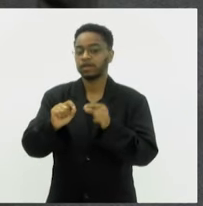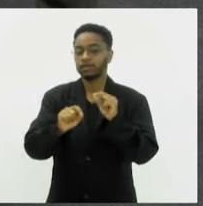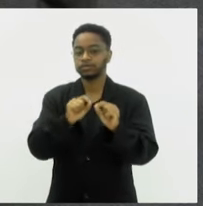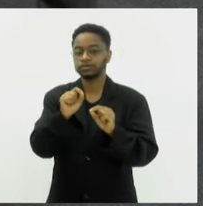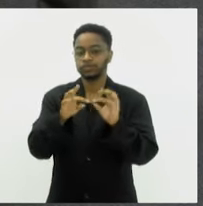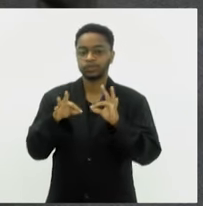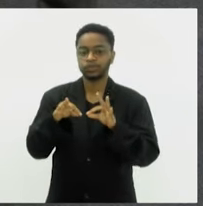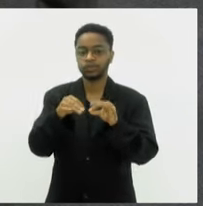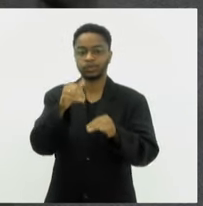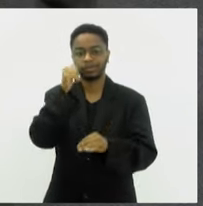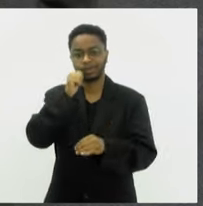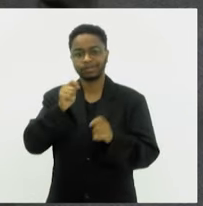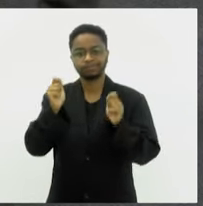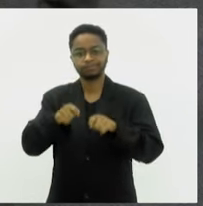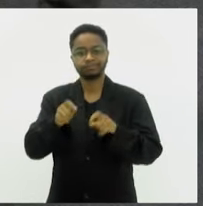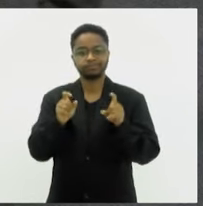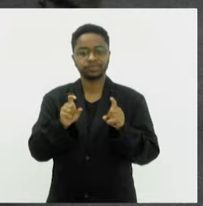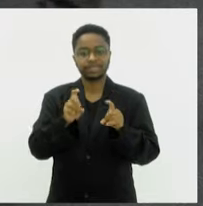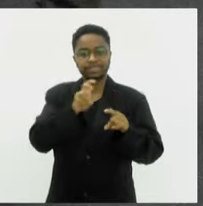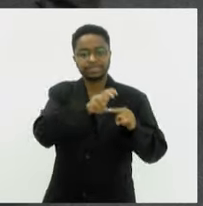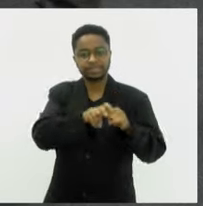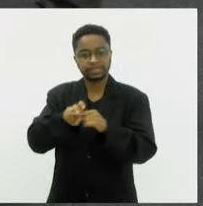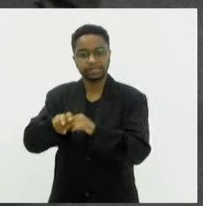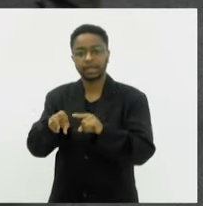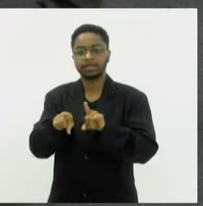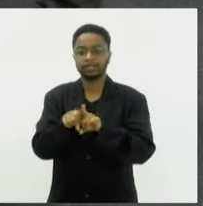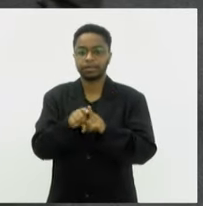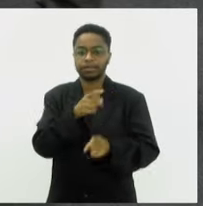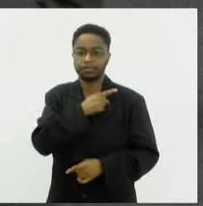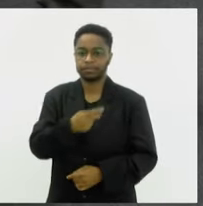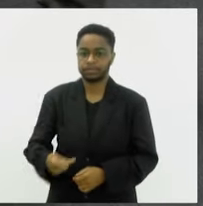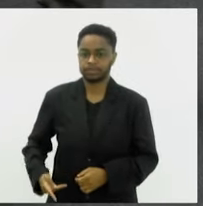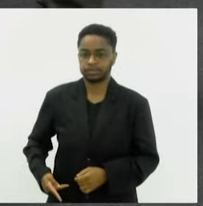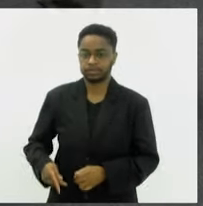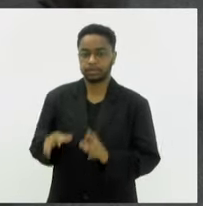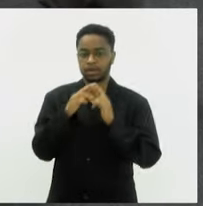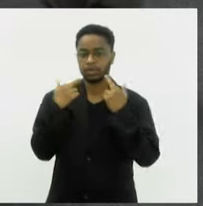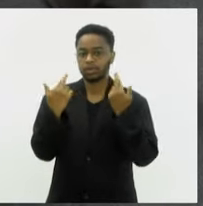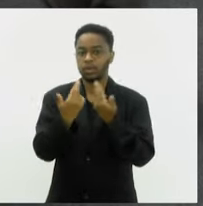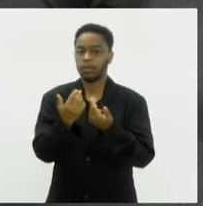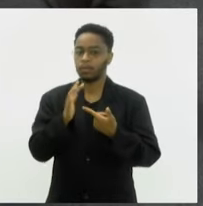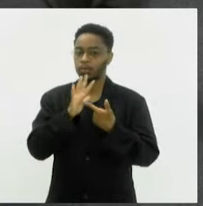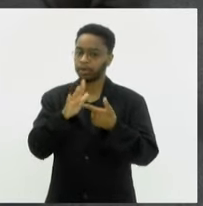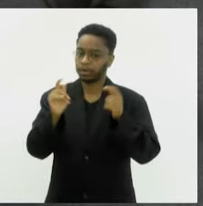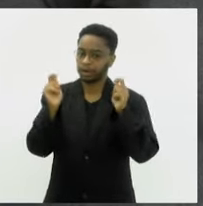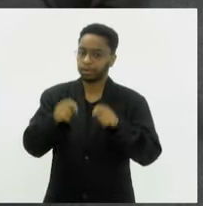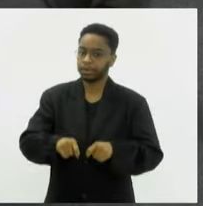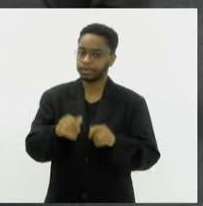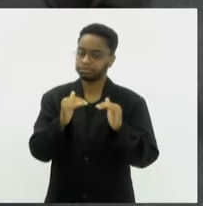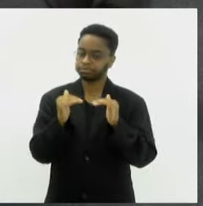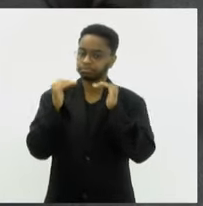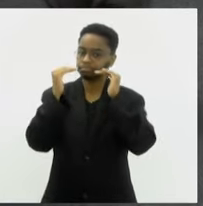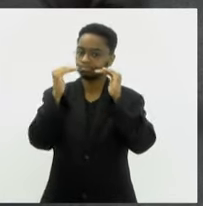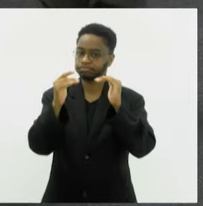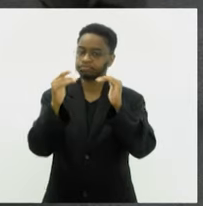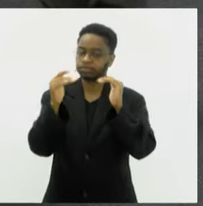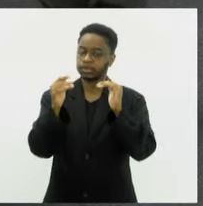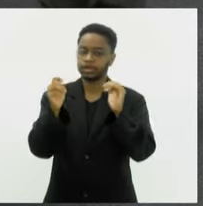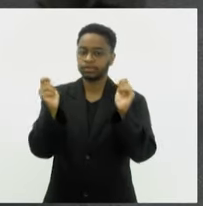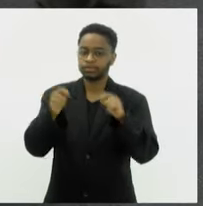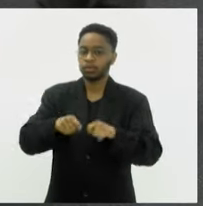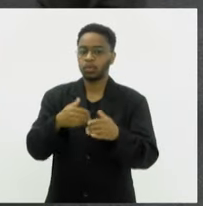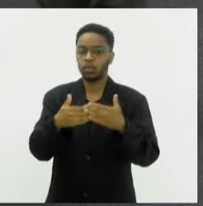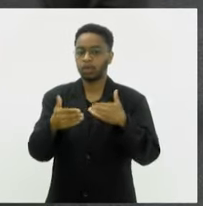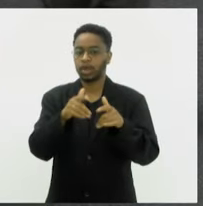se assentem e presidam a sessão, mostrando a capacidade, a maestria e a competência de estar onde a